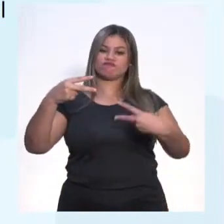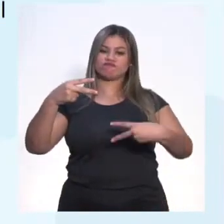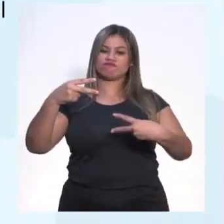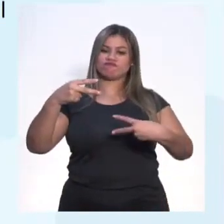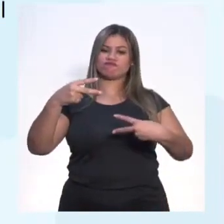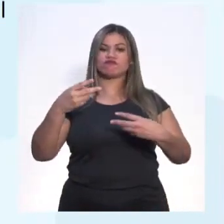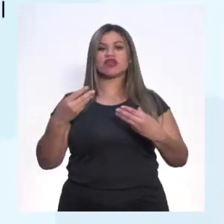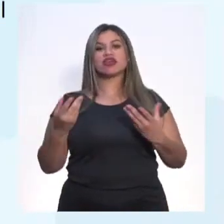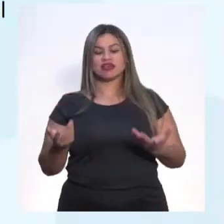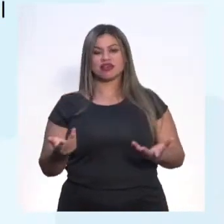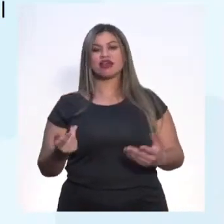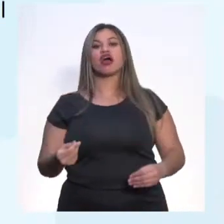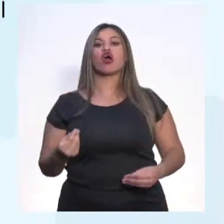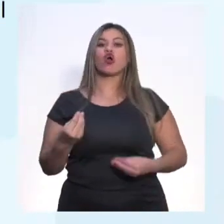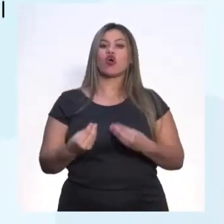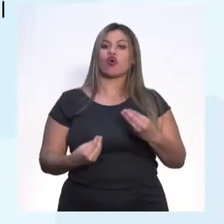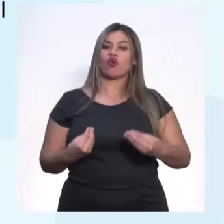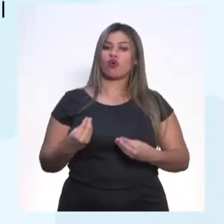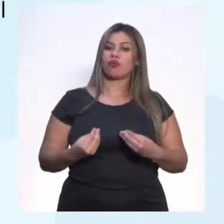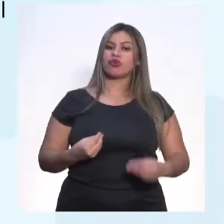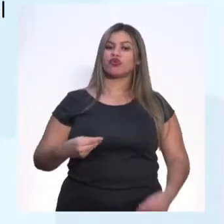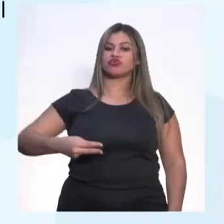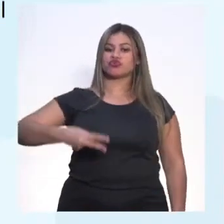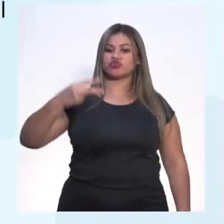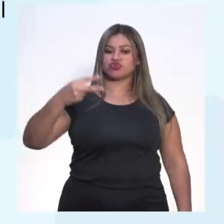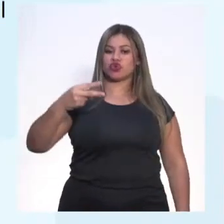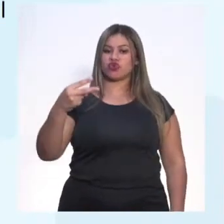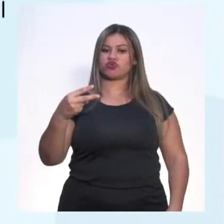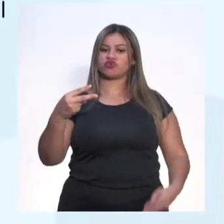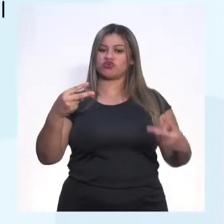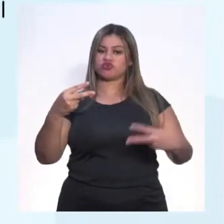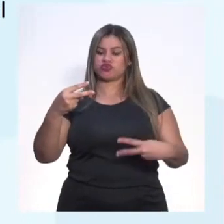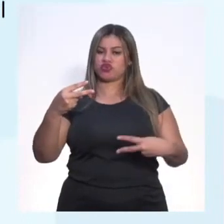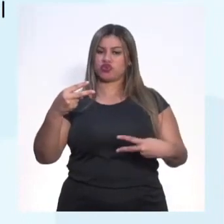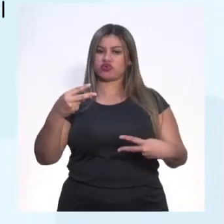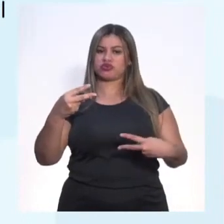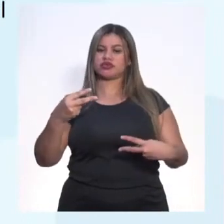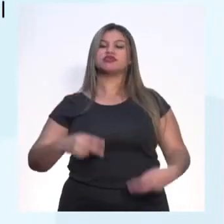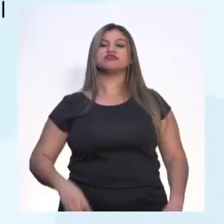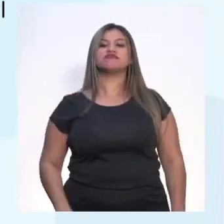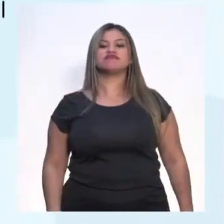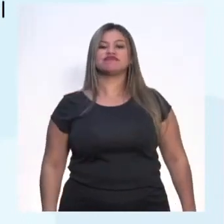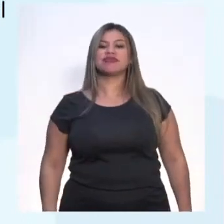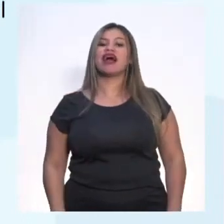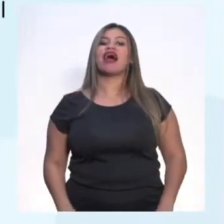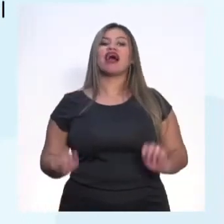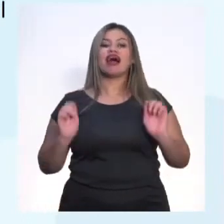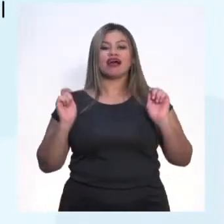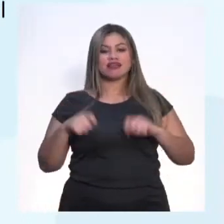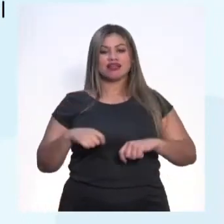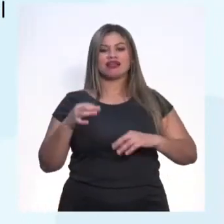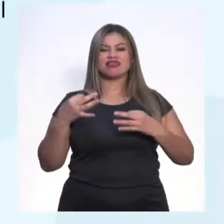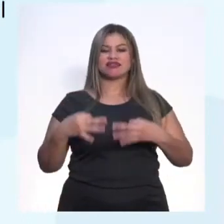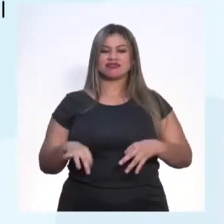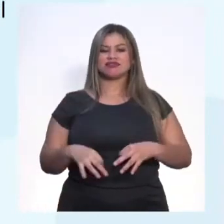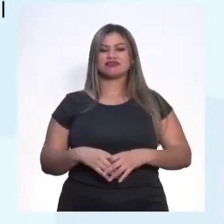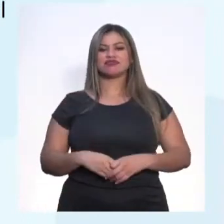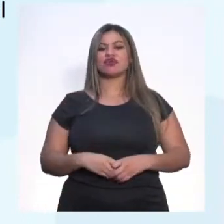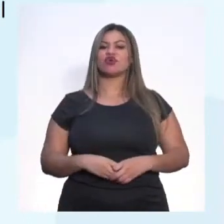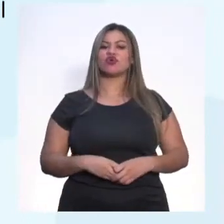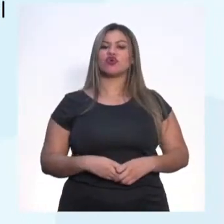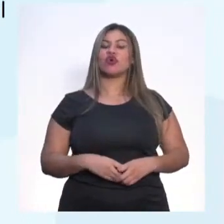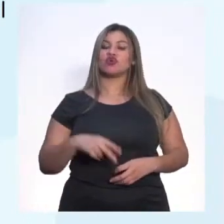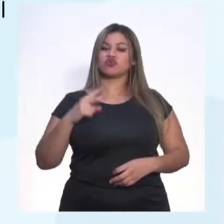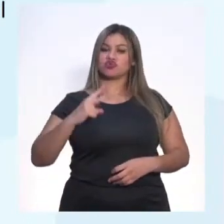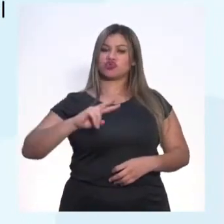o 2. Então, vou agrupar de 2 em 2. Ah, olha, esse dá certinho. O